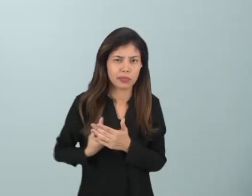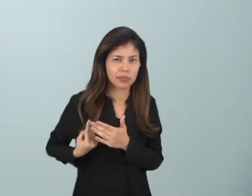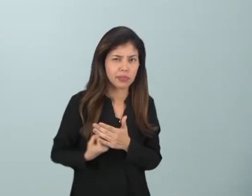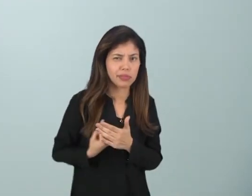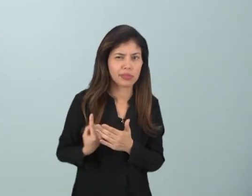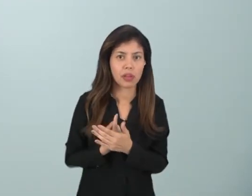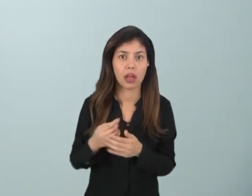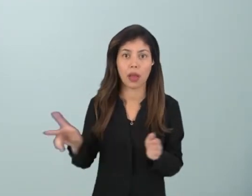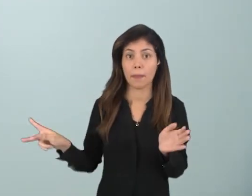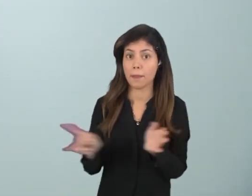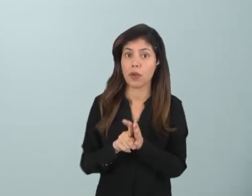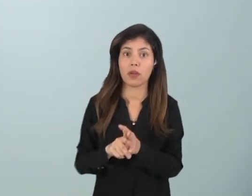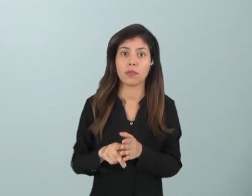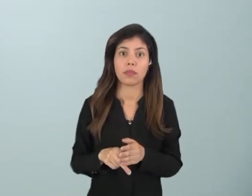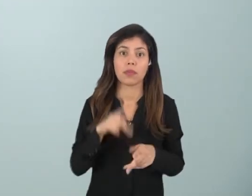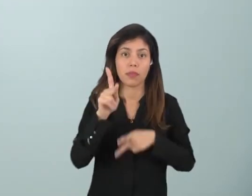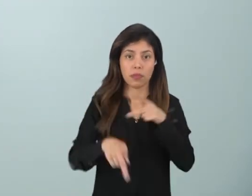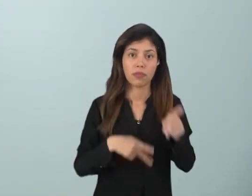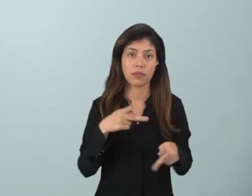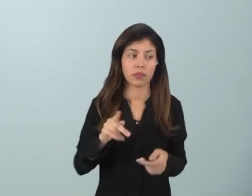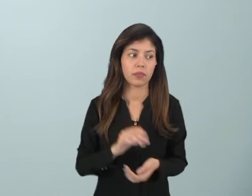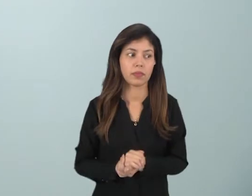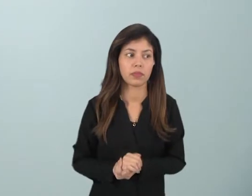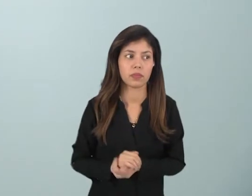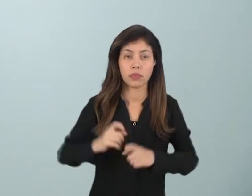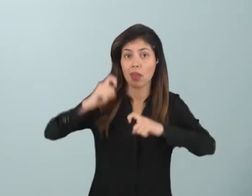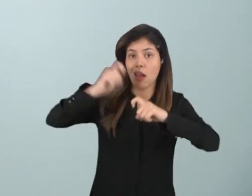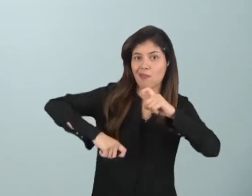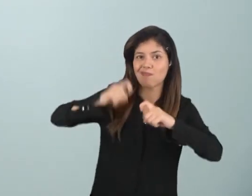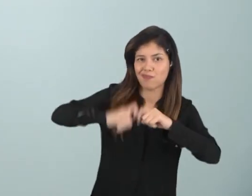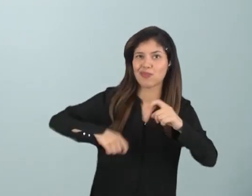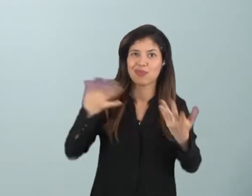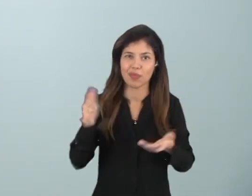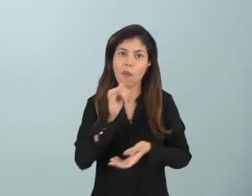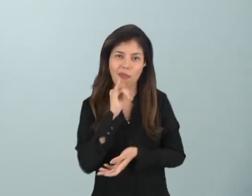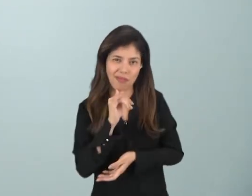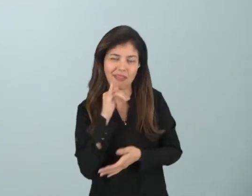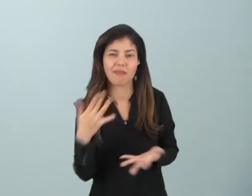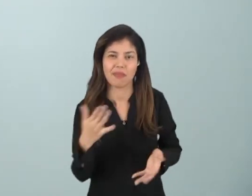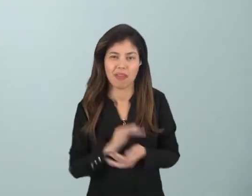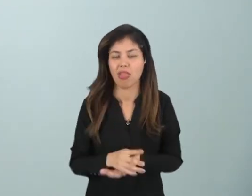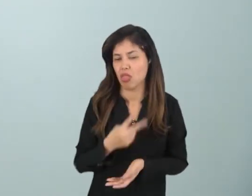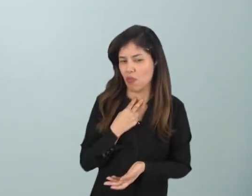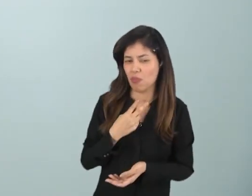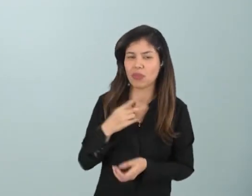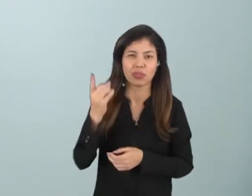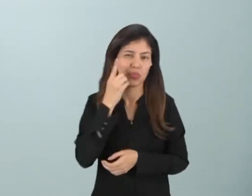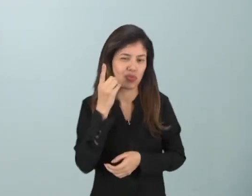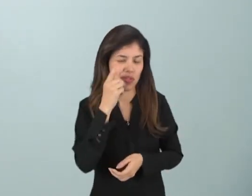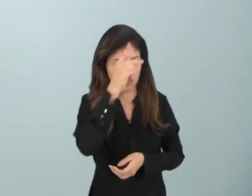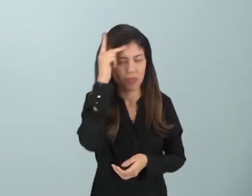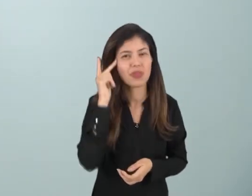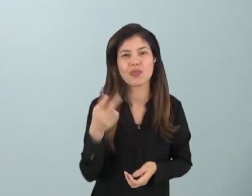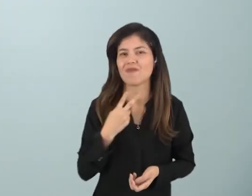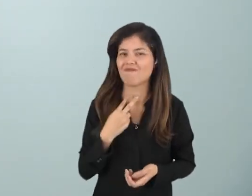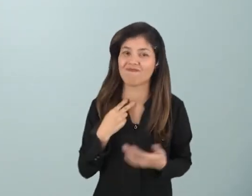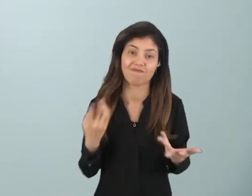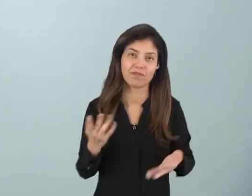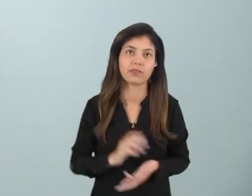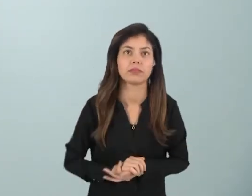a determinados públicos, tá? Porque elas vão dar determinados gatilhos de situações que podem ter passado no dia a dia das pessoas.